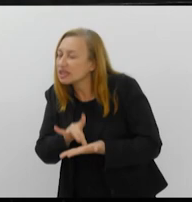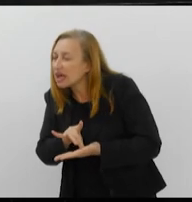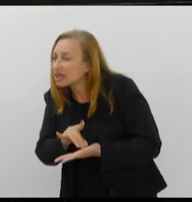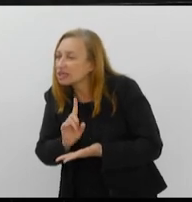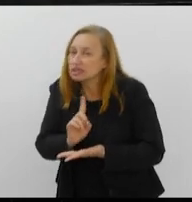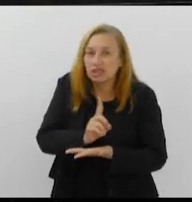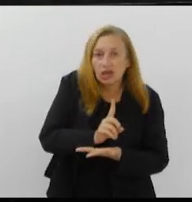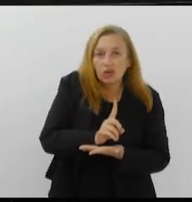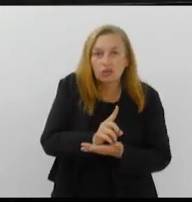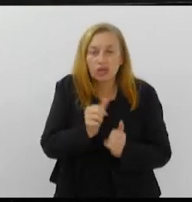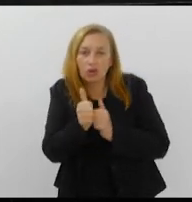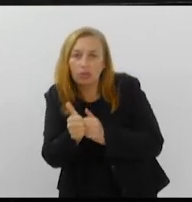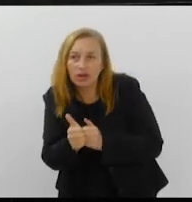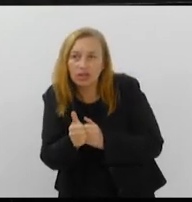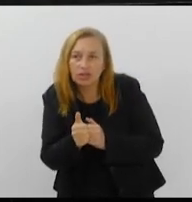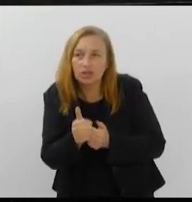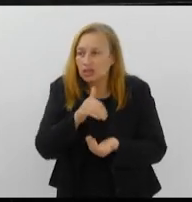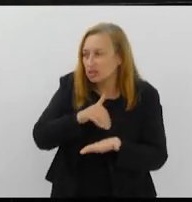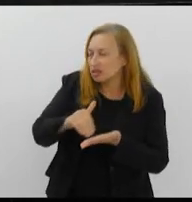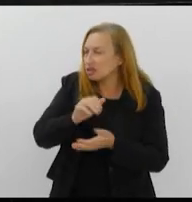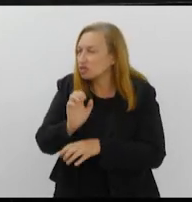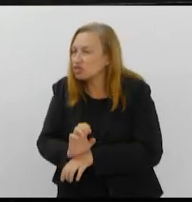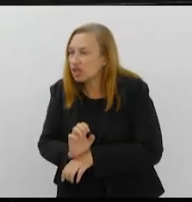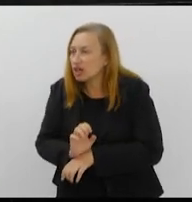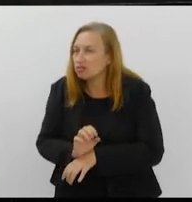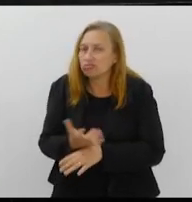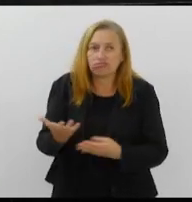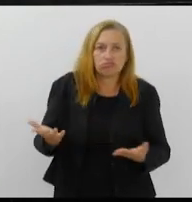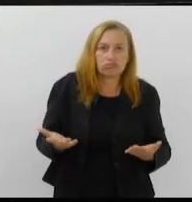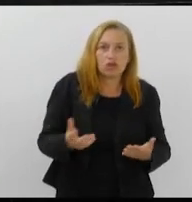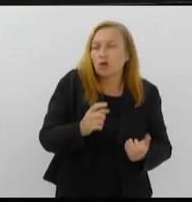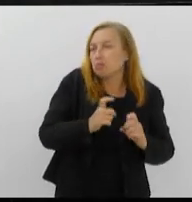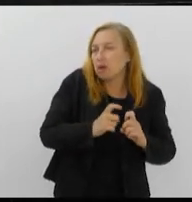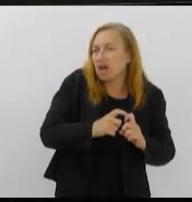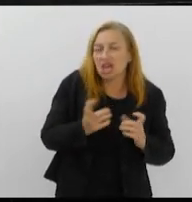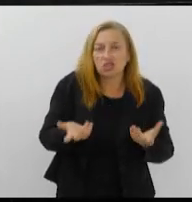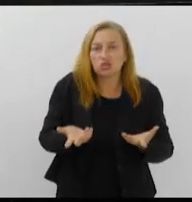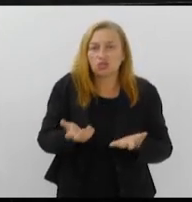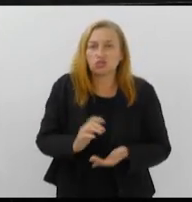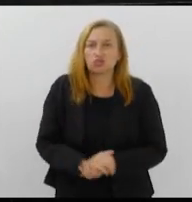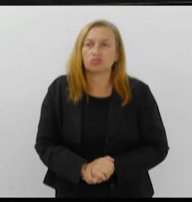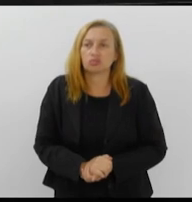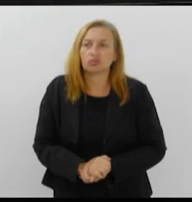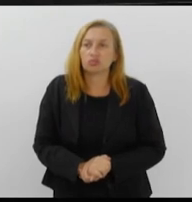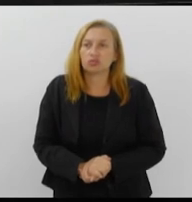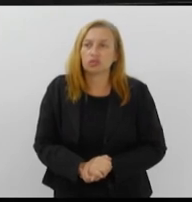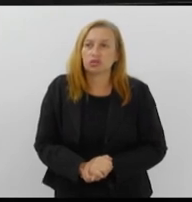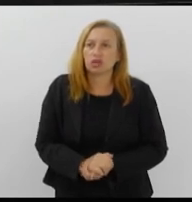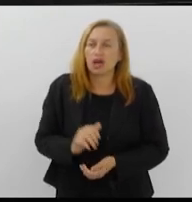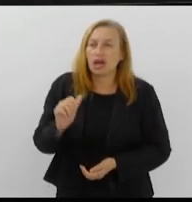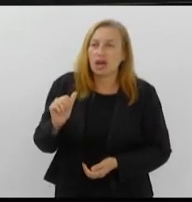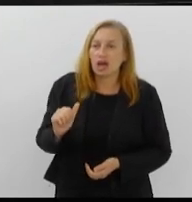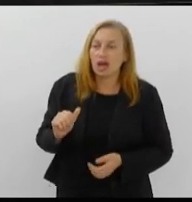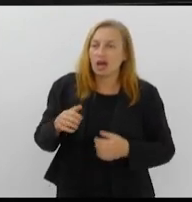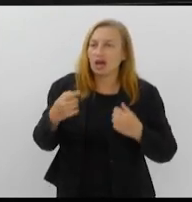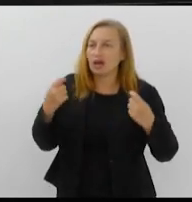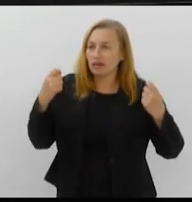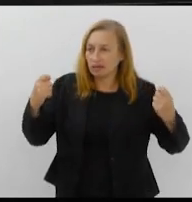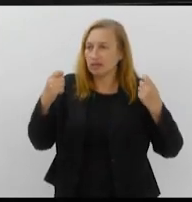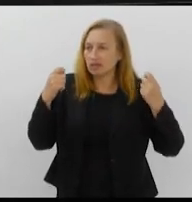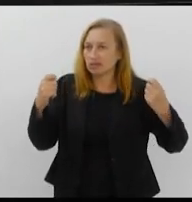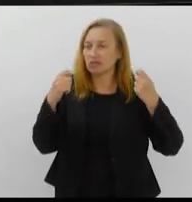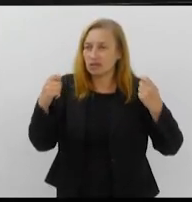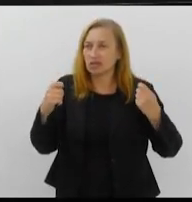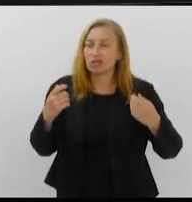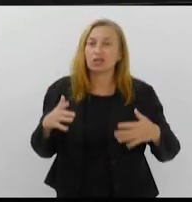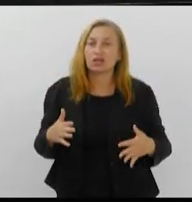que está acompanhando, para um secretário de Estado, para um médico, para um ativista, para um dirigente.